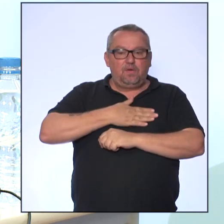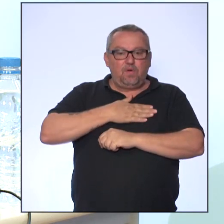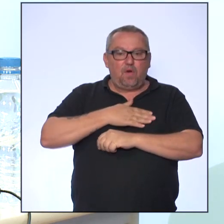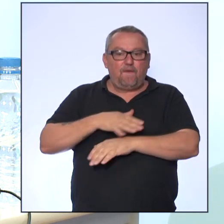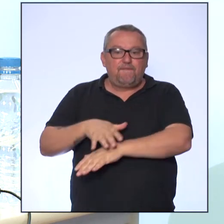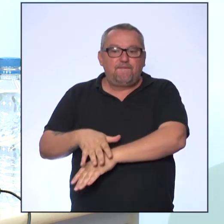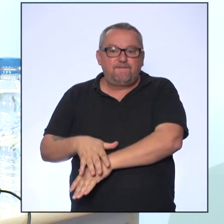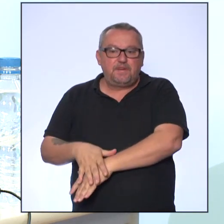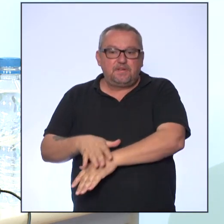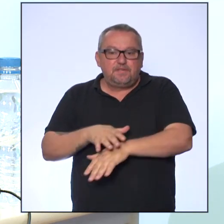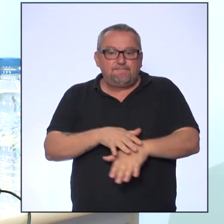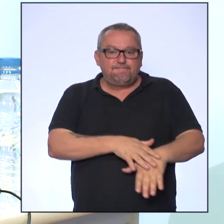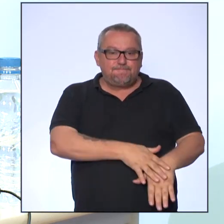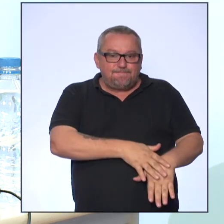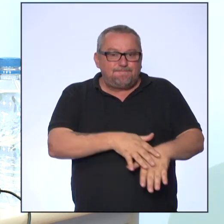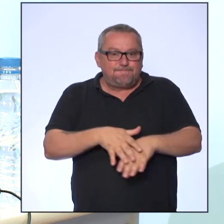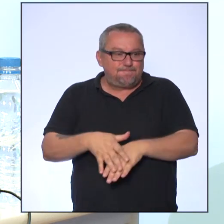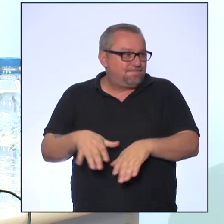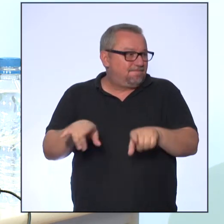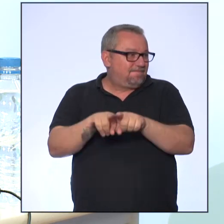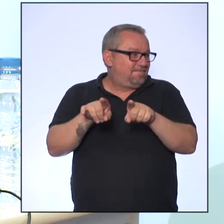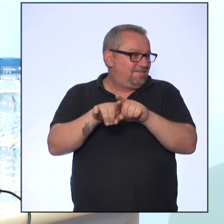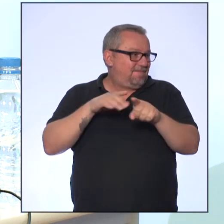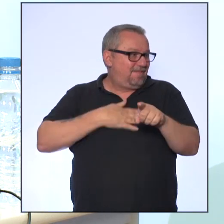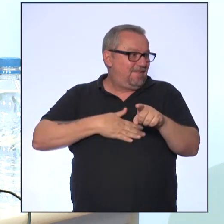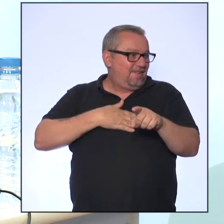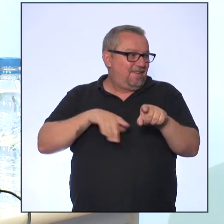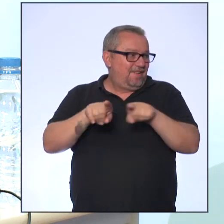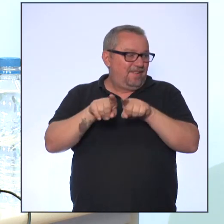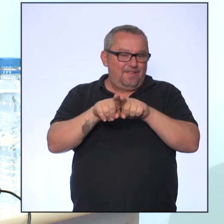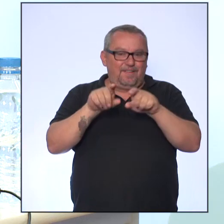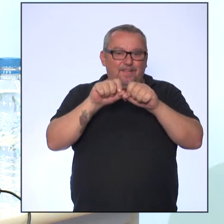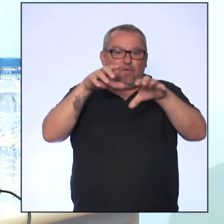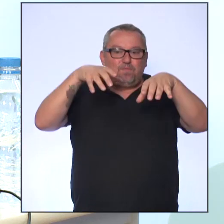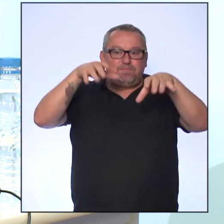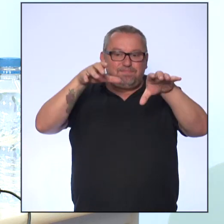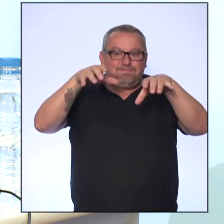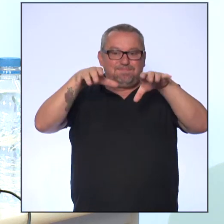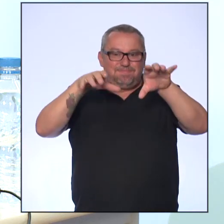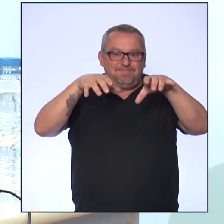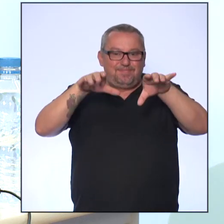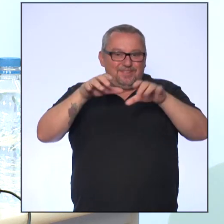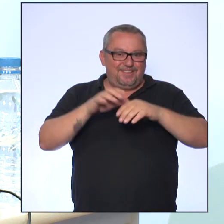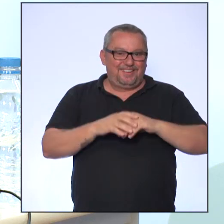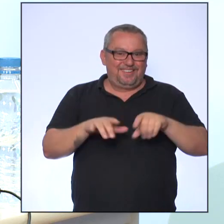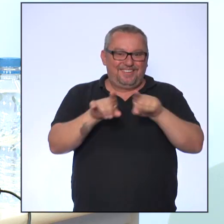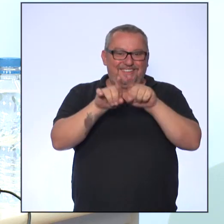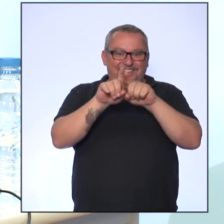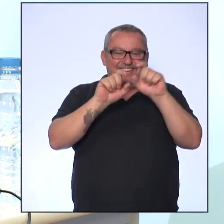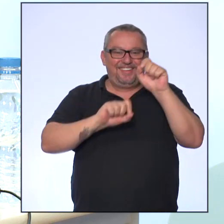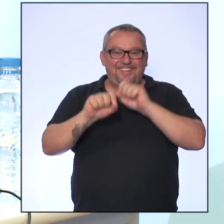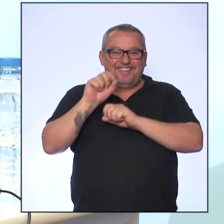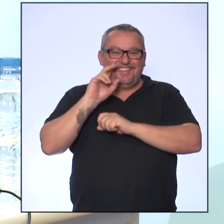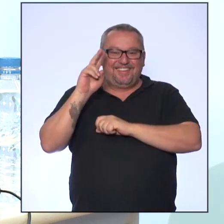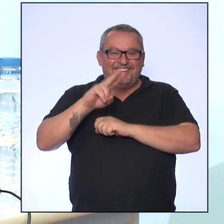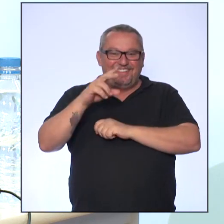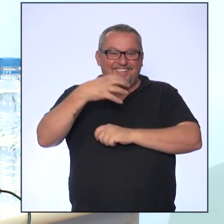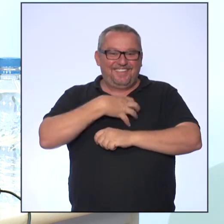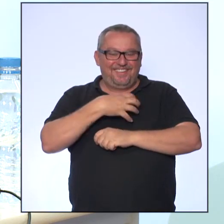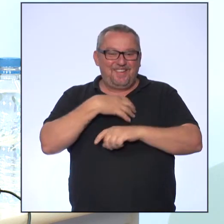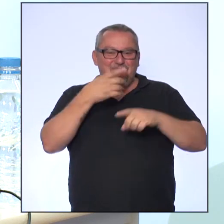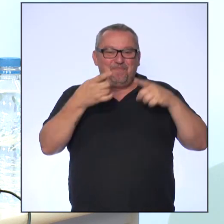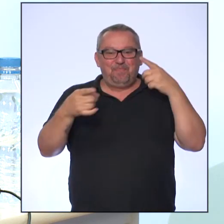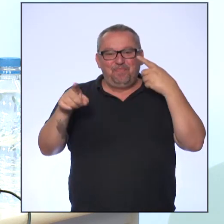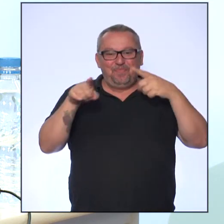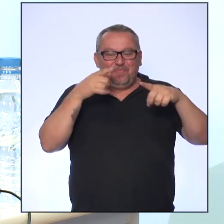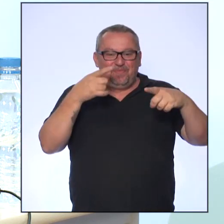que eu mais escuto, funk, gosto de música pop, é o que eu mais escuto, mas procure escutar outros tipos de música,